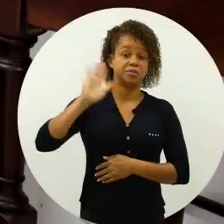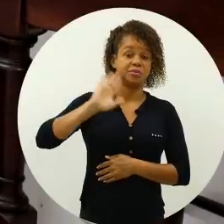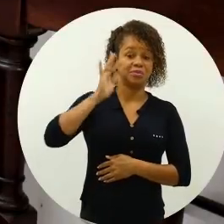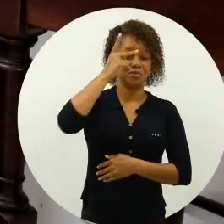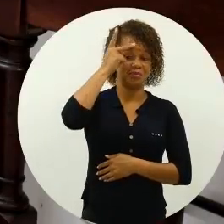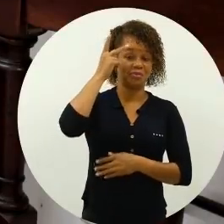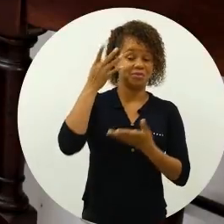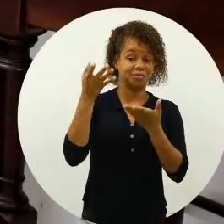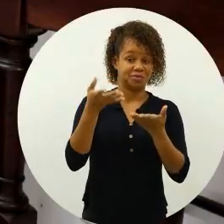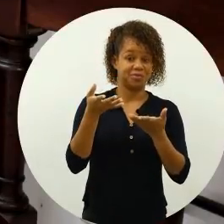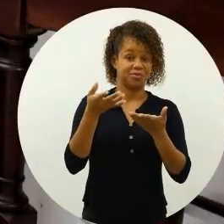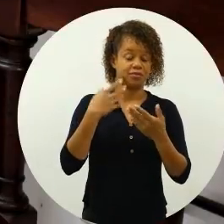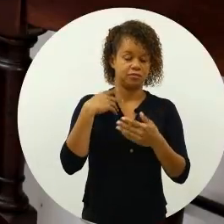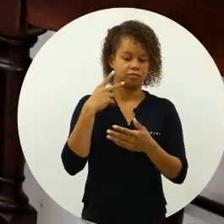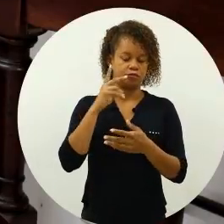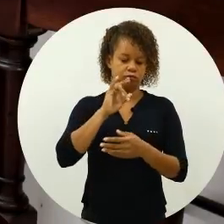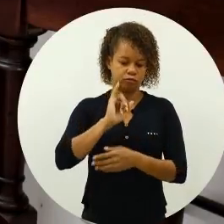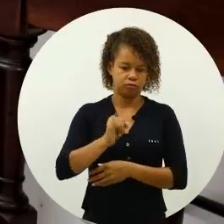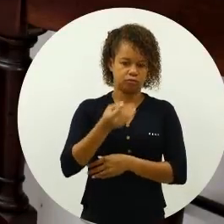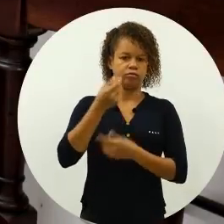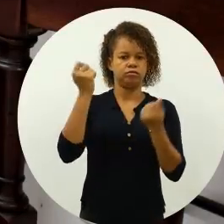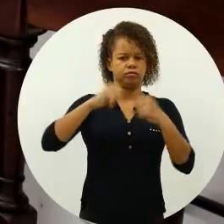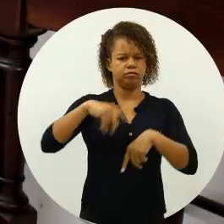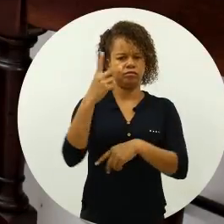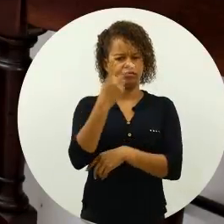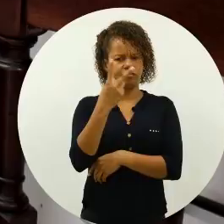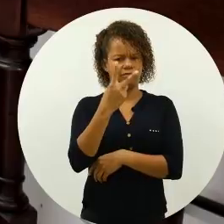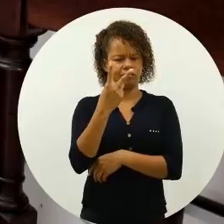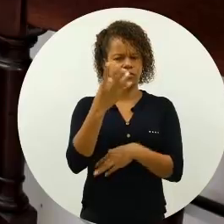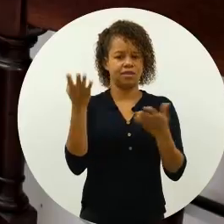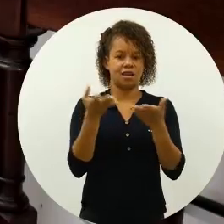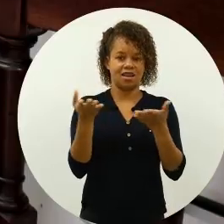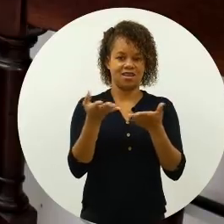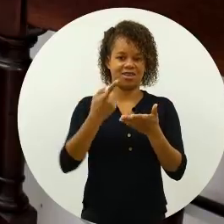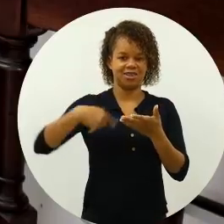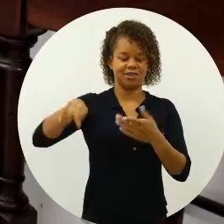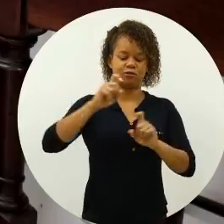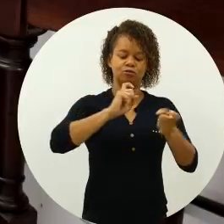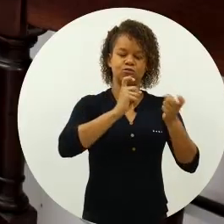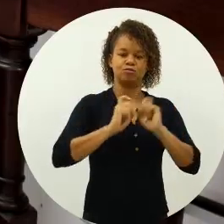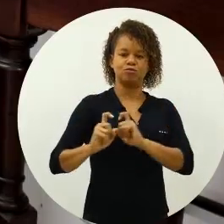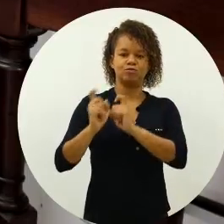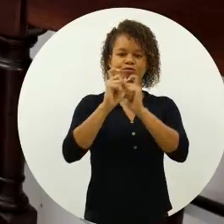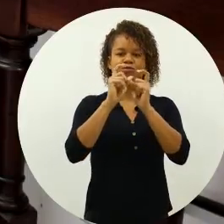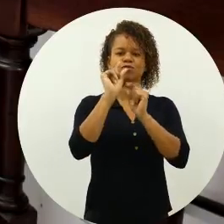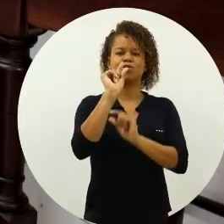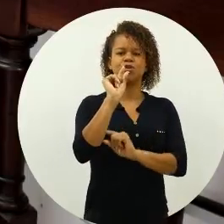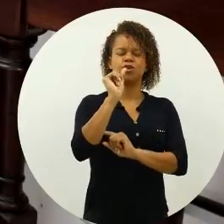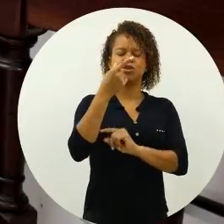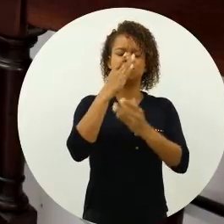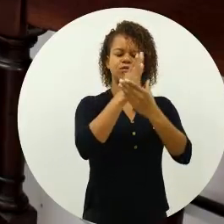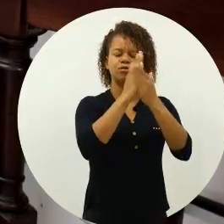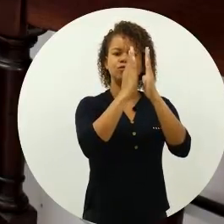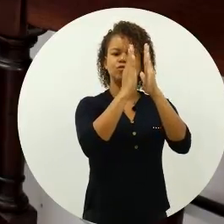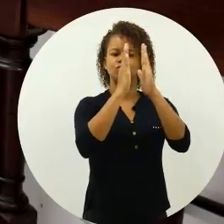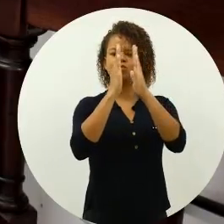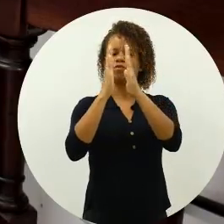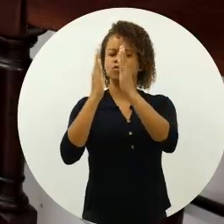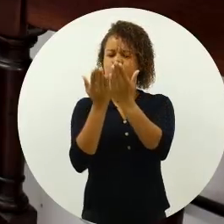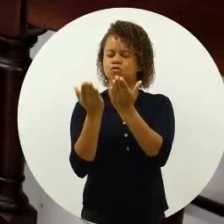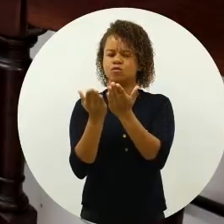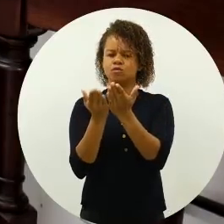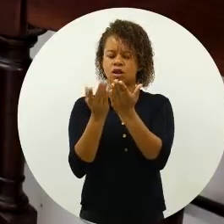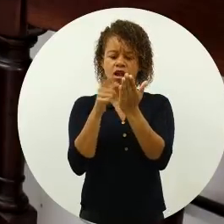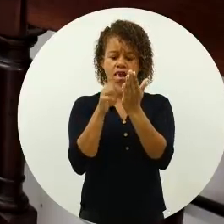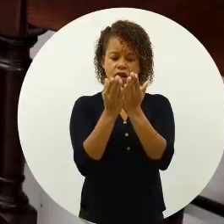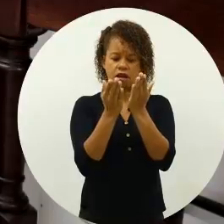Olá, pessoal! Dando continuidade à competência 2, agora nós vamos discutir um pouquinho sobre encadernação.